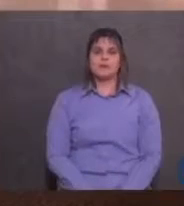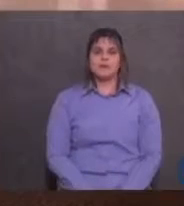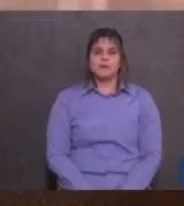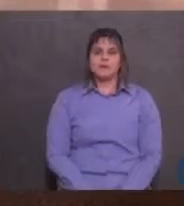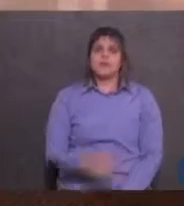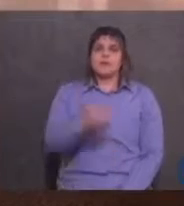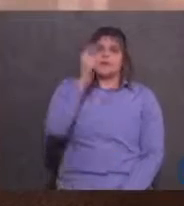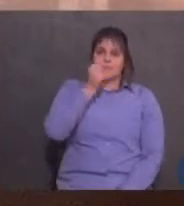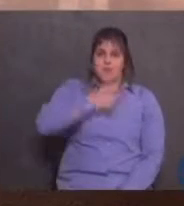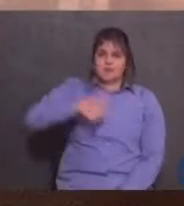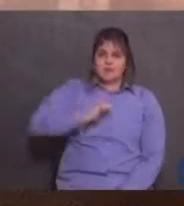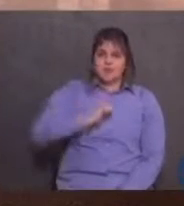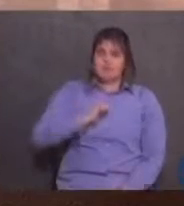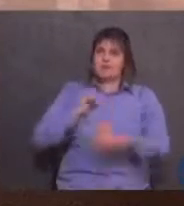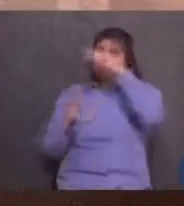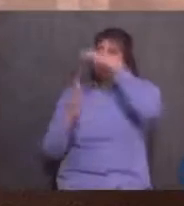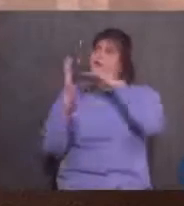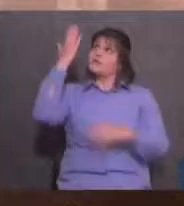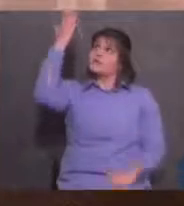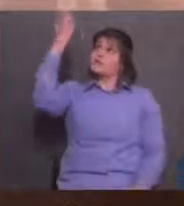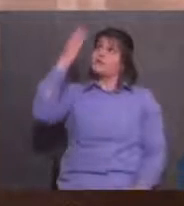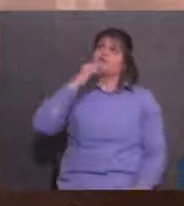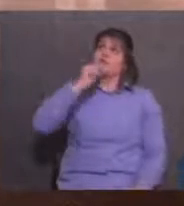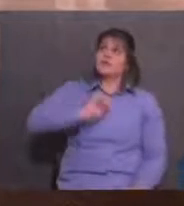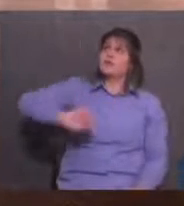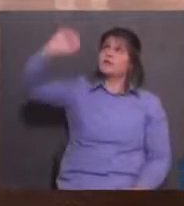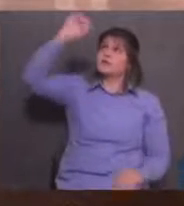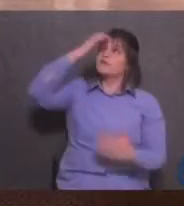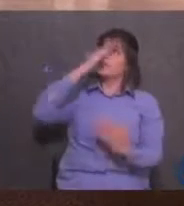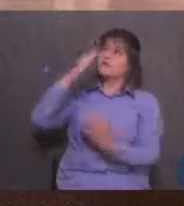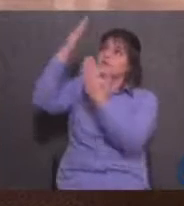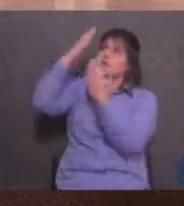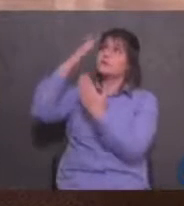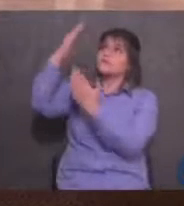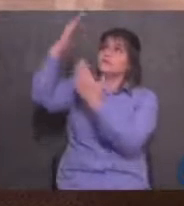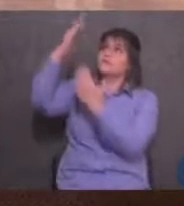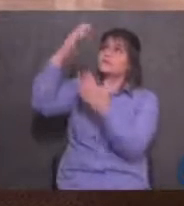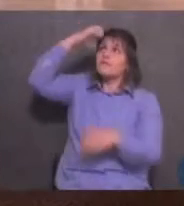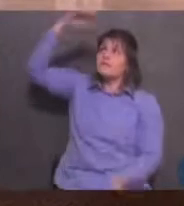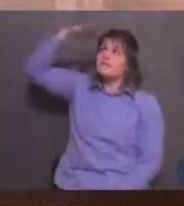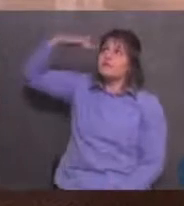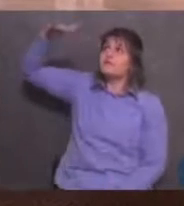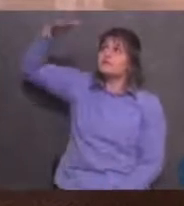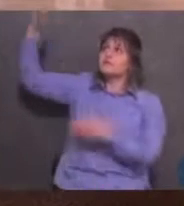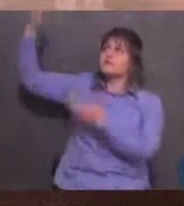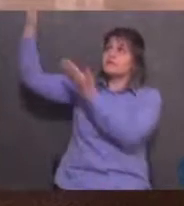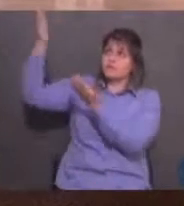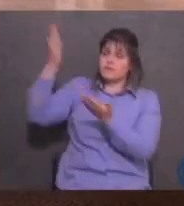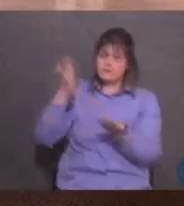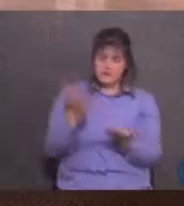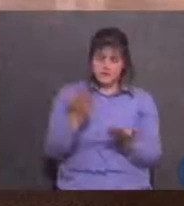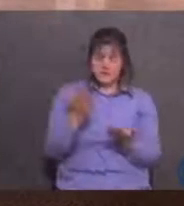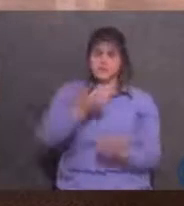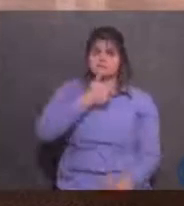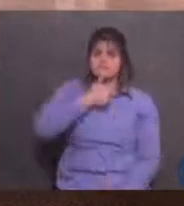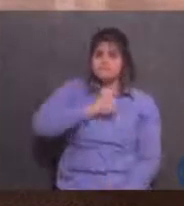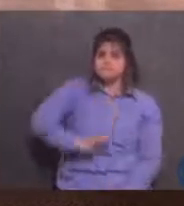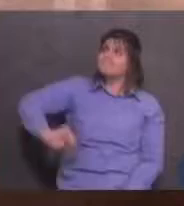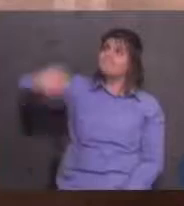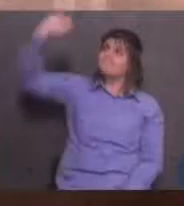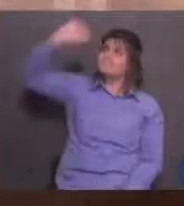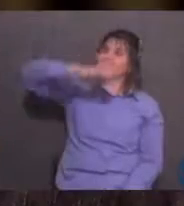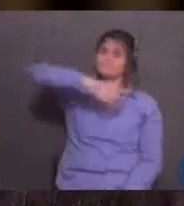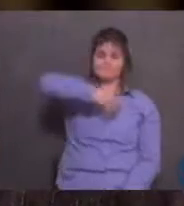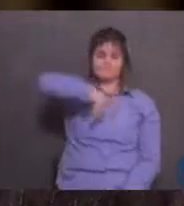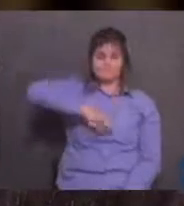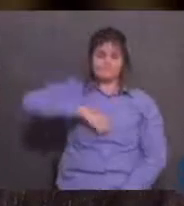Padre nostro, che sei nei cieli, sia santificato il tuo nome, venga il tuo regno, sia fatta la tua volontà, come